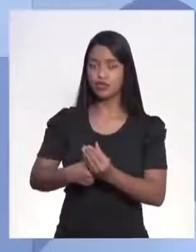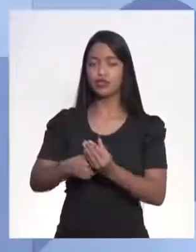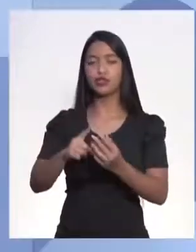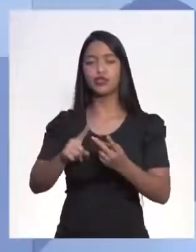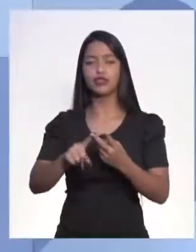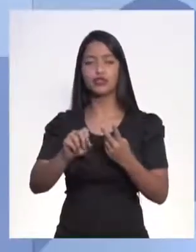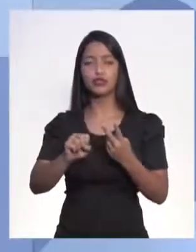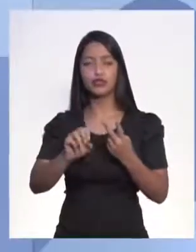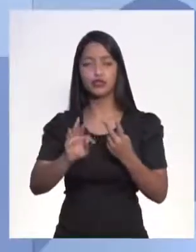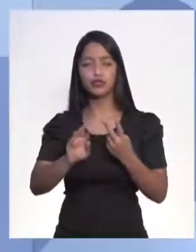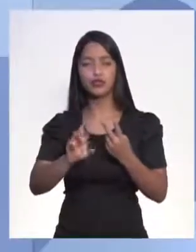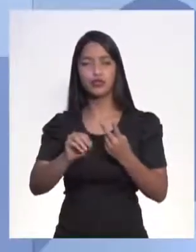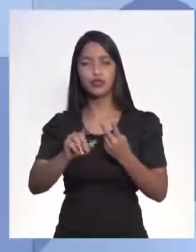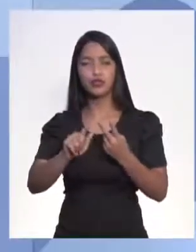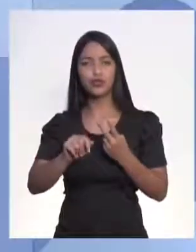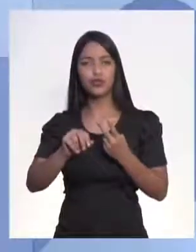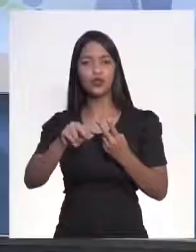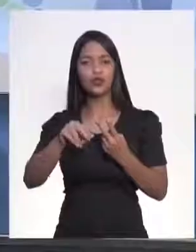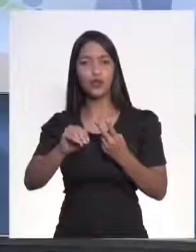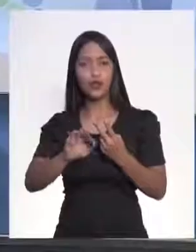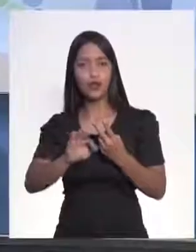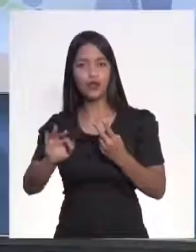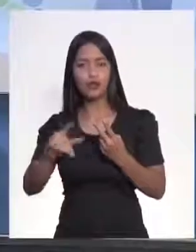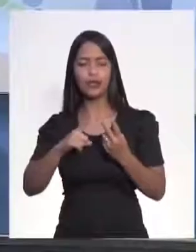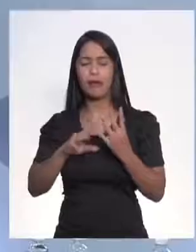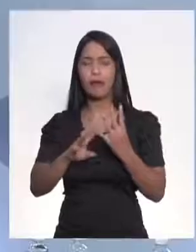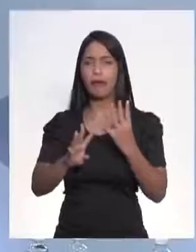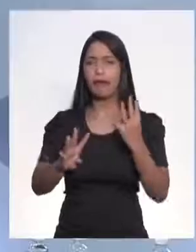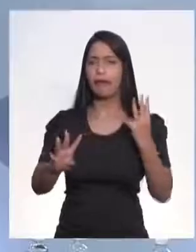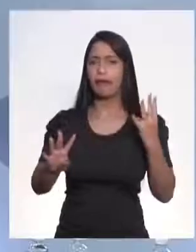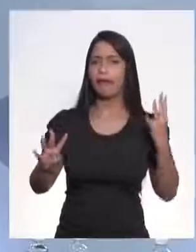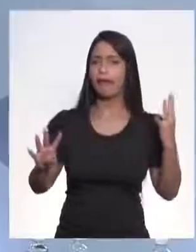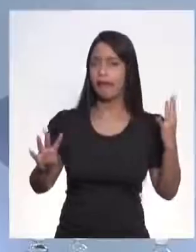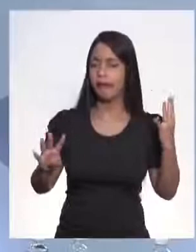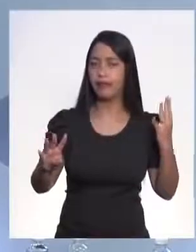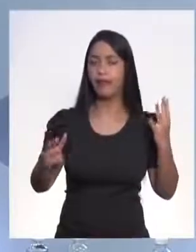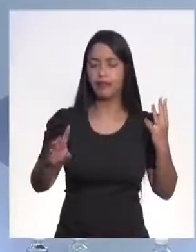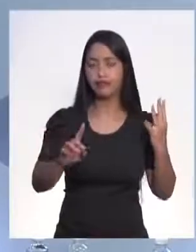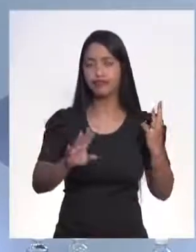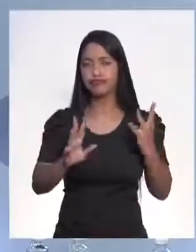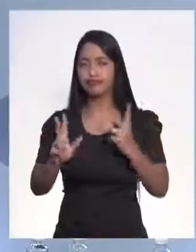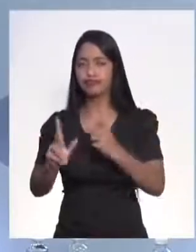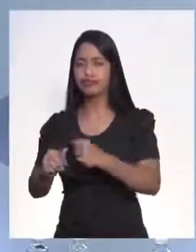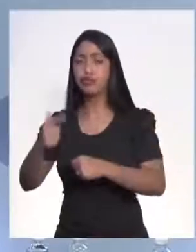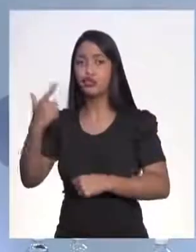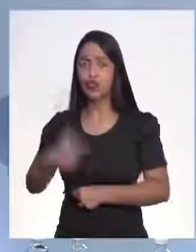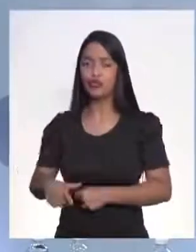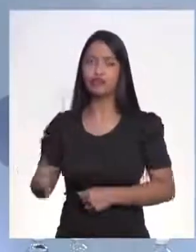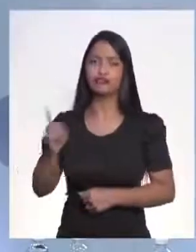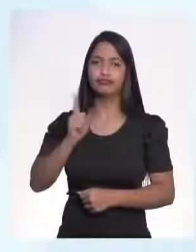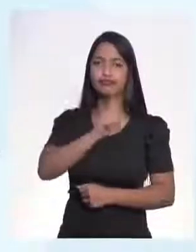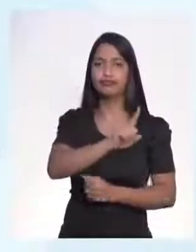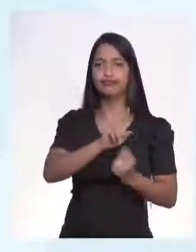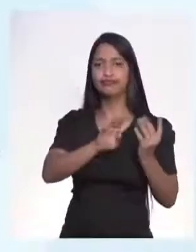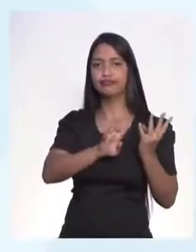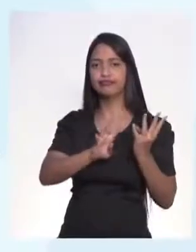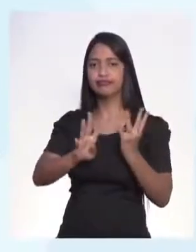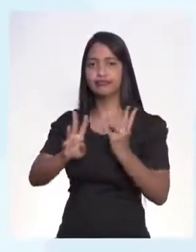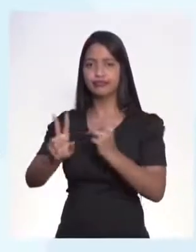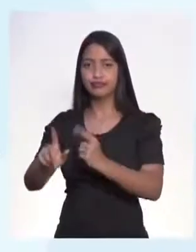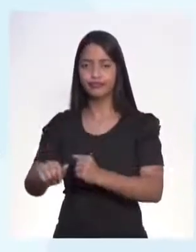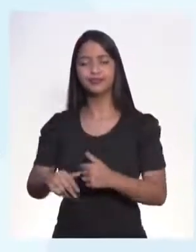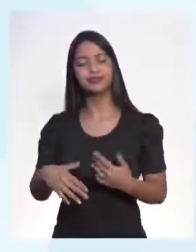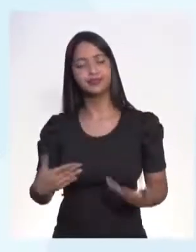strogonoff molho vai a fila repete a fila vacina é verdade Olha só imagem que tá aí na